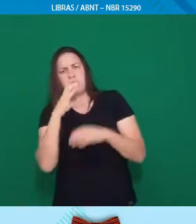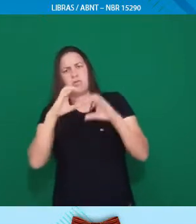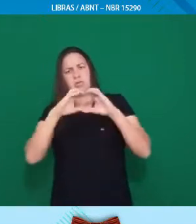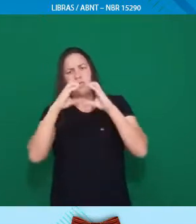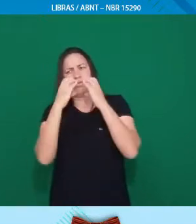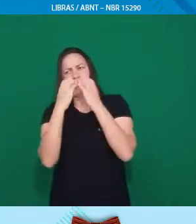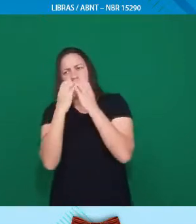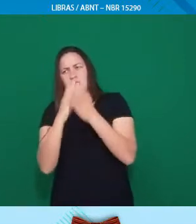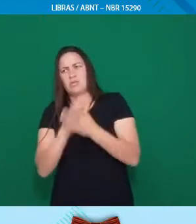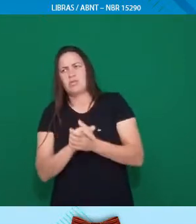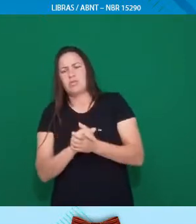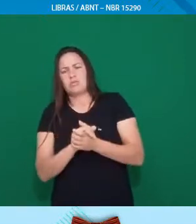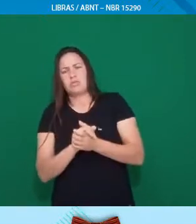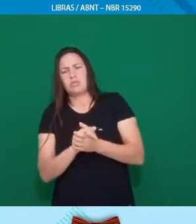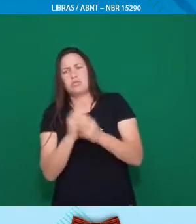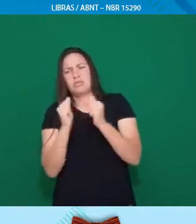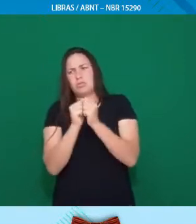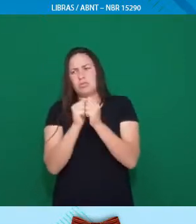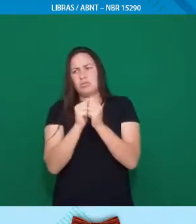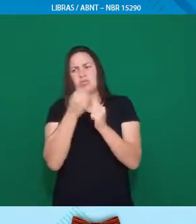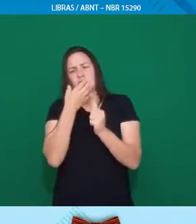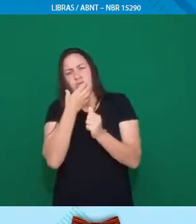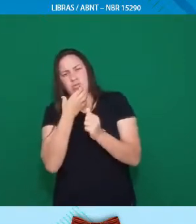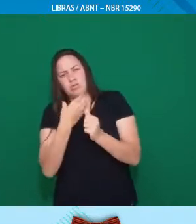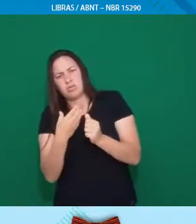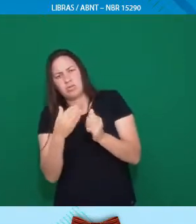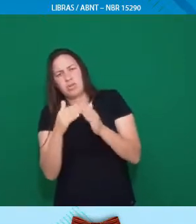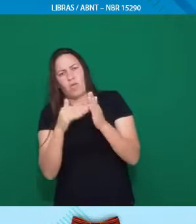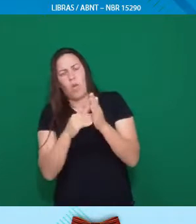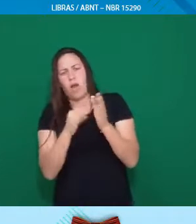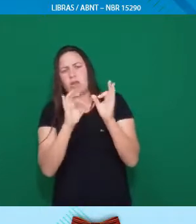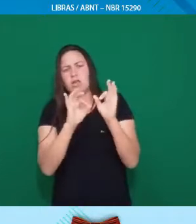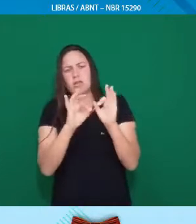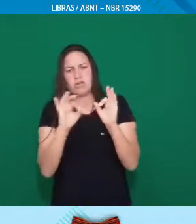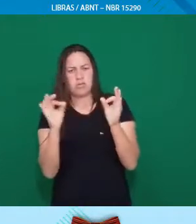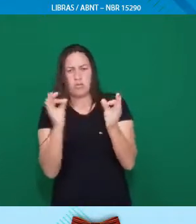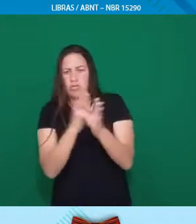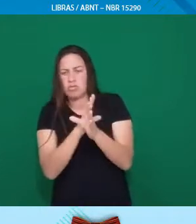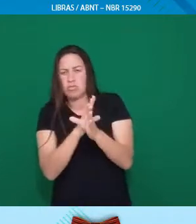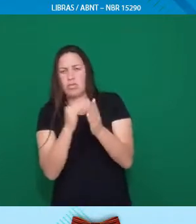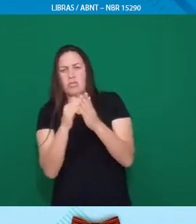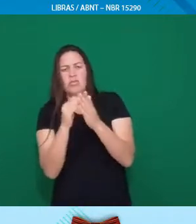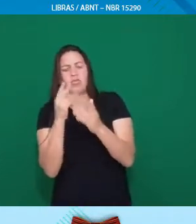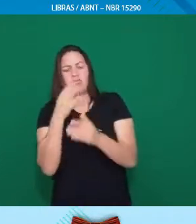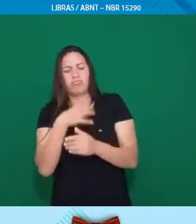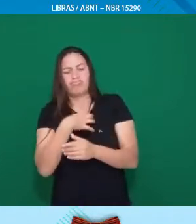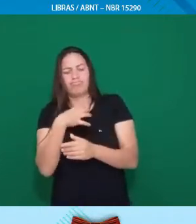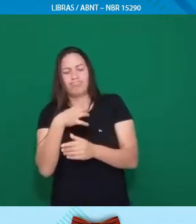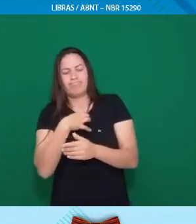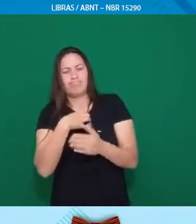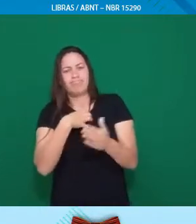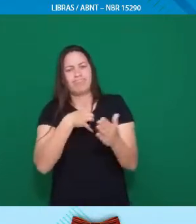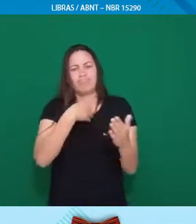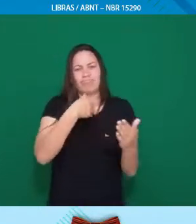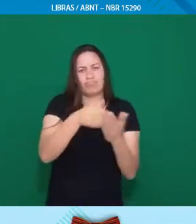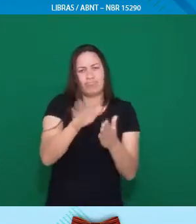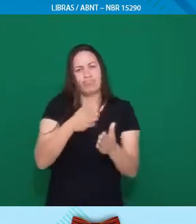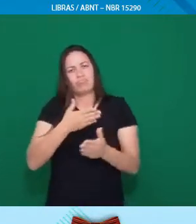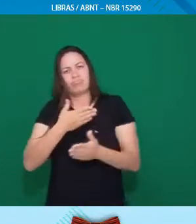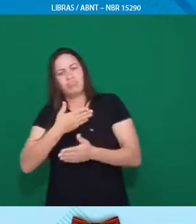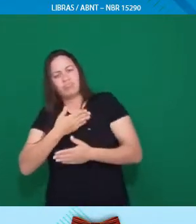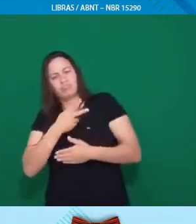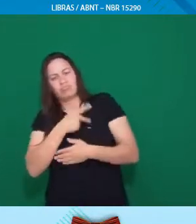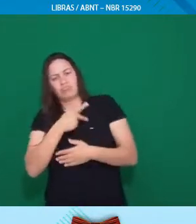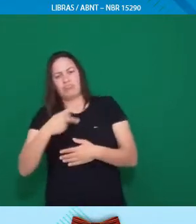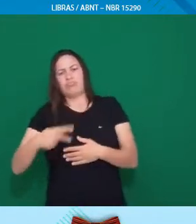da nossa comunidade também a gente vem finalizando o ano como vereadores falou hoje tá sobre o momentos muito difícil principalmente aqui que acabamos